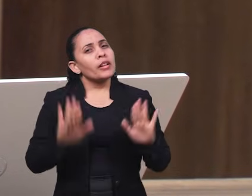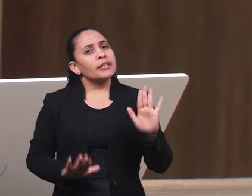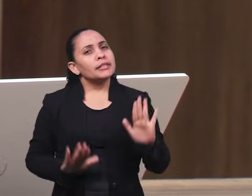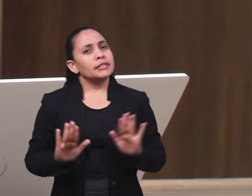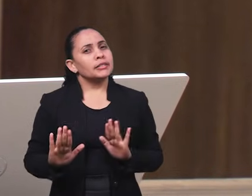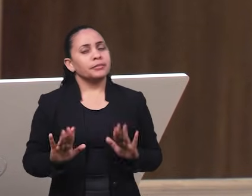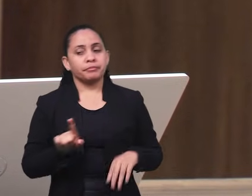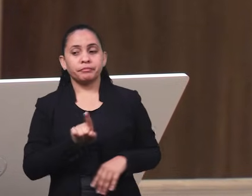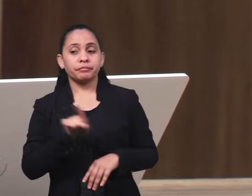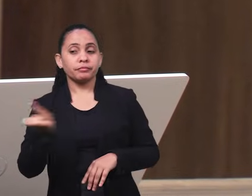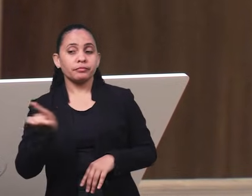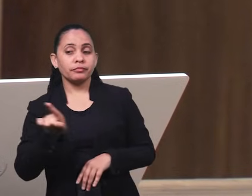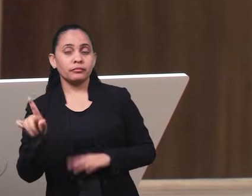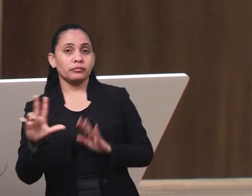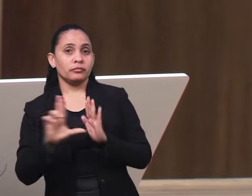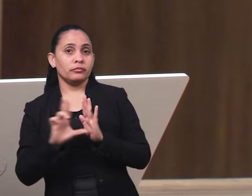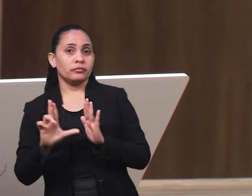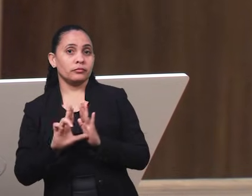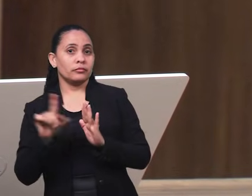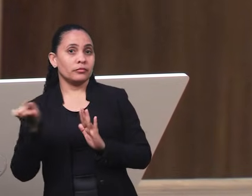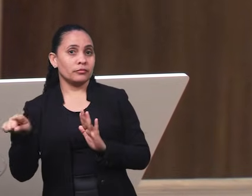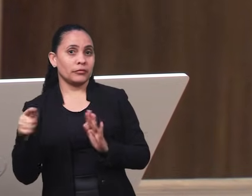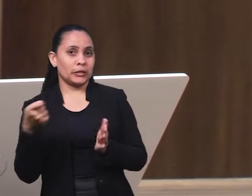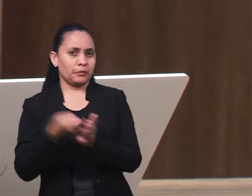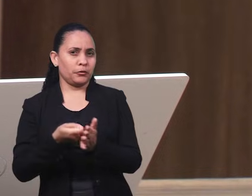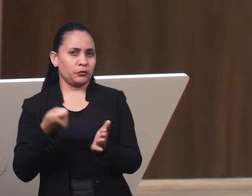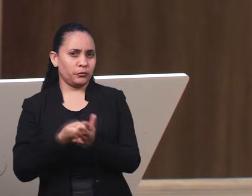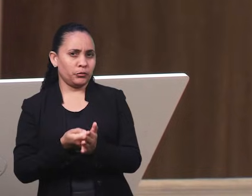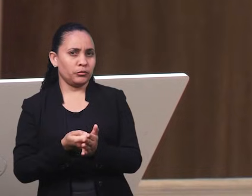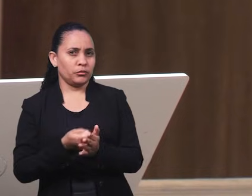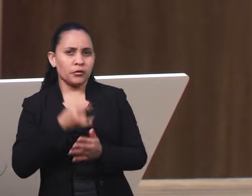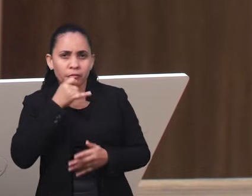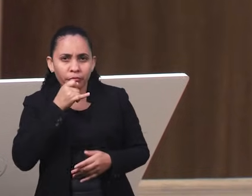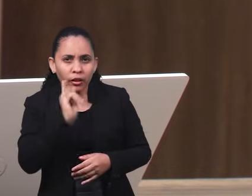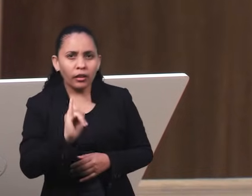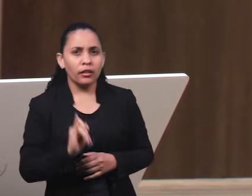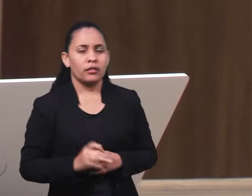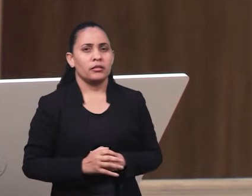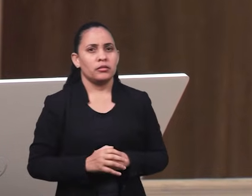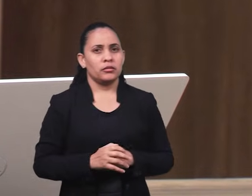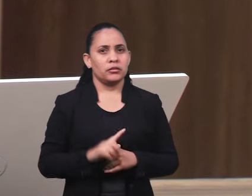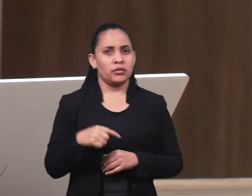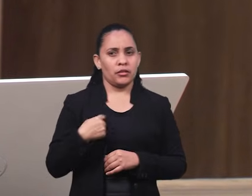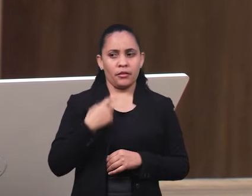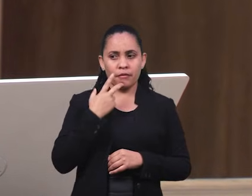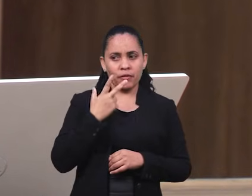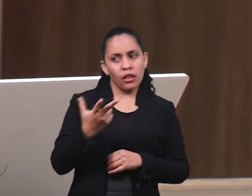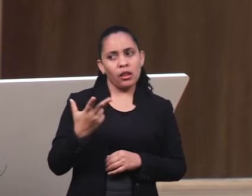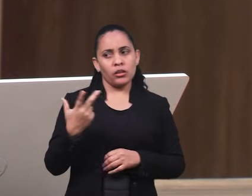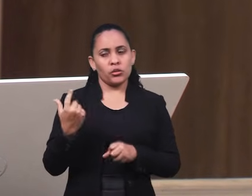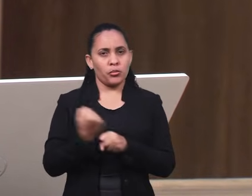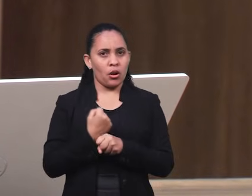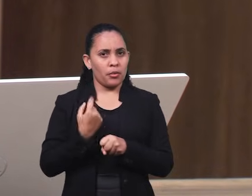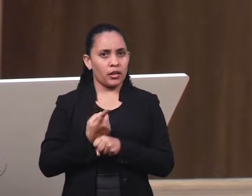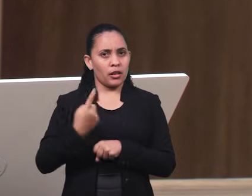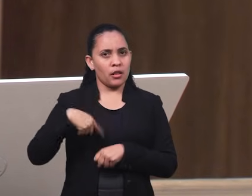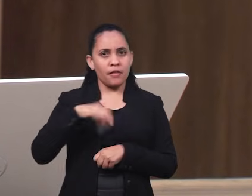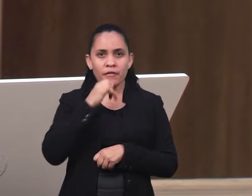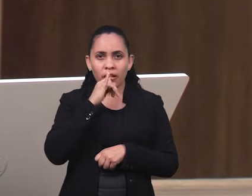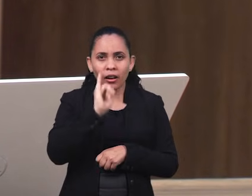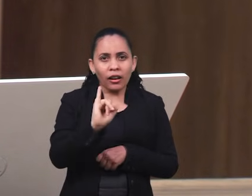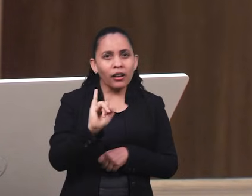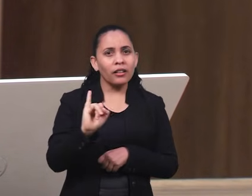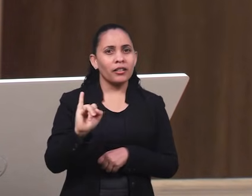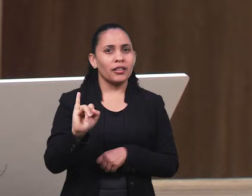E às vezes Lutero, ele foi tão forte na questão de não falar sobre obras, que